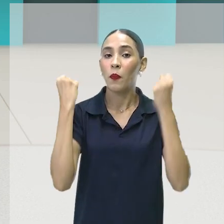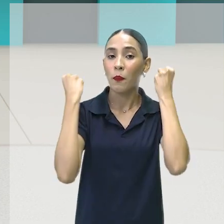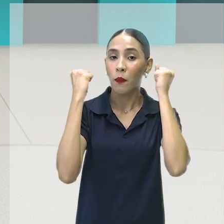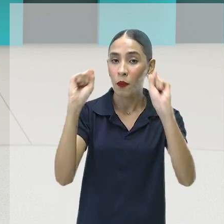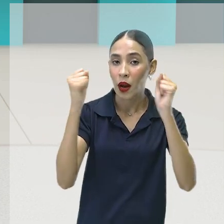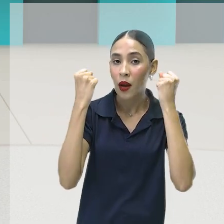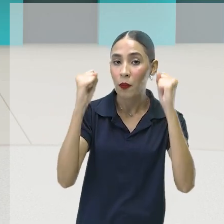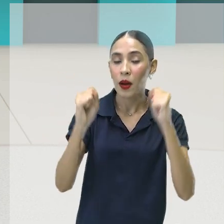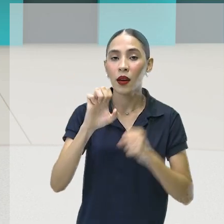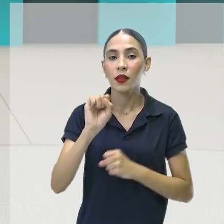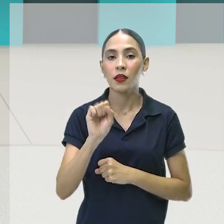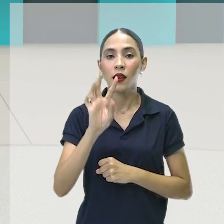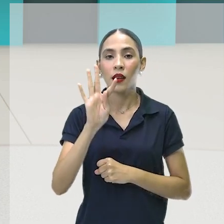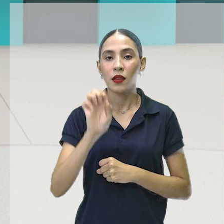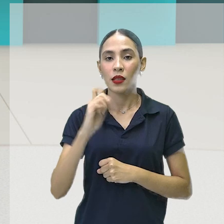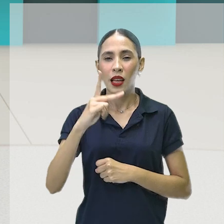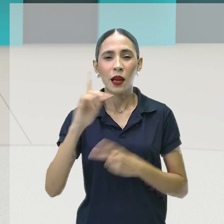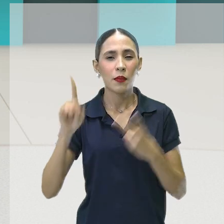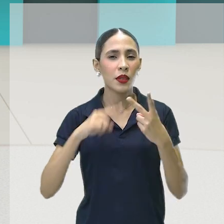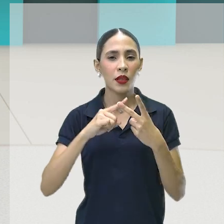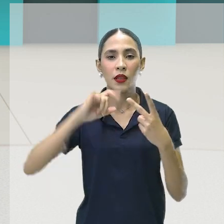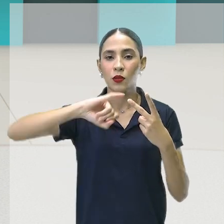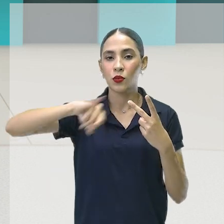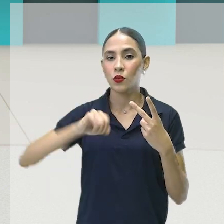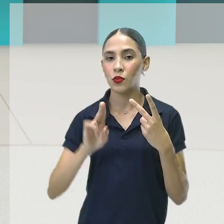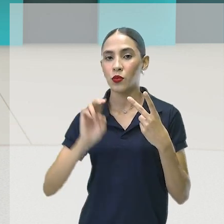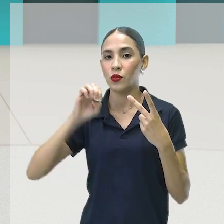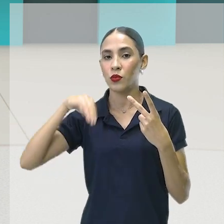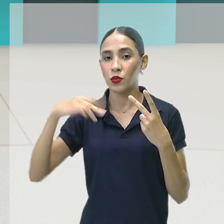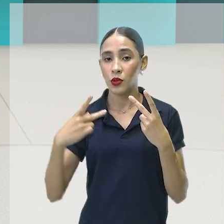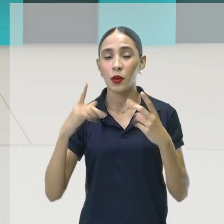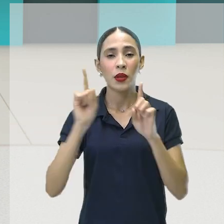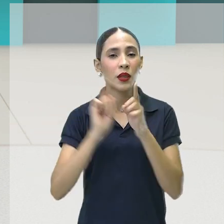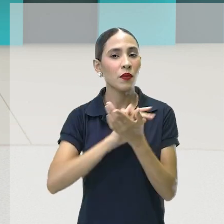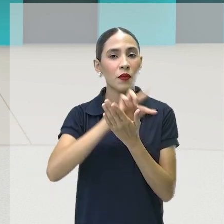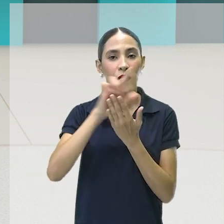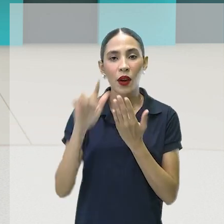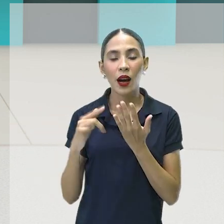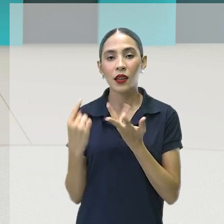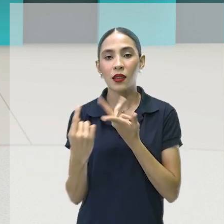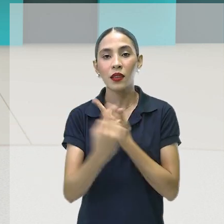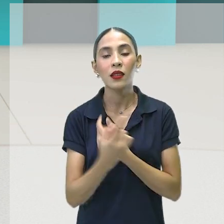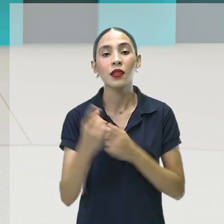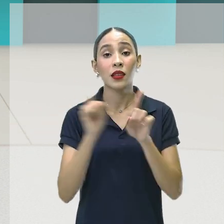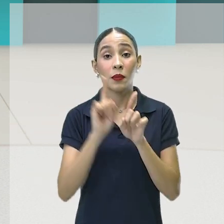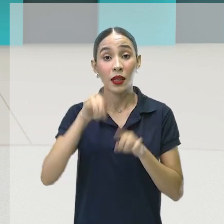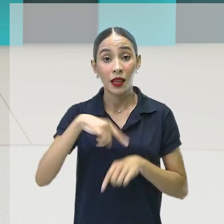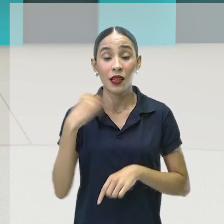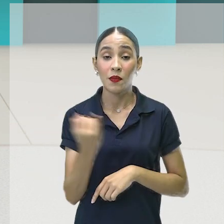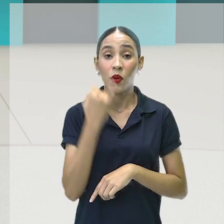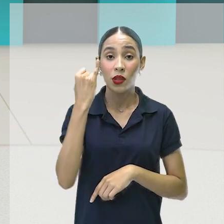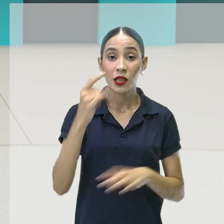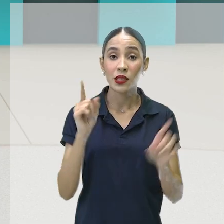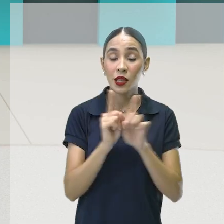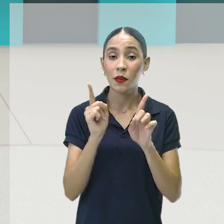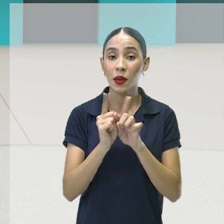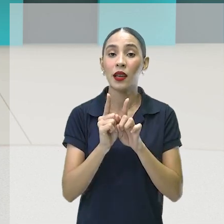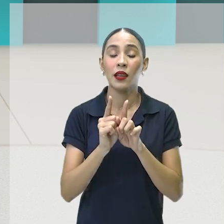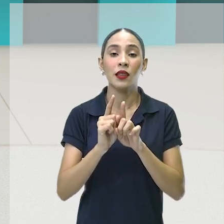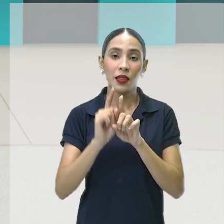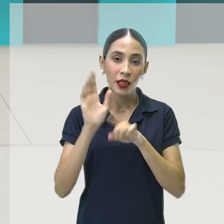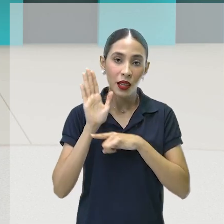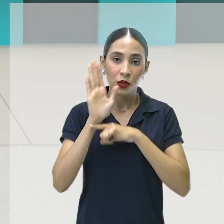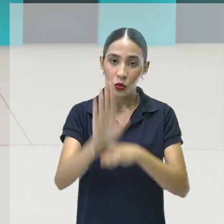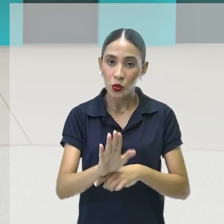musculação, step, jump, spinning, dentre várias outras atividades que também são importantes e nos ajudam